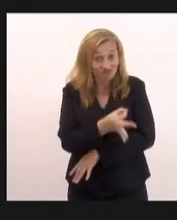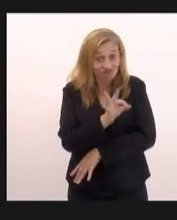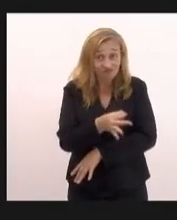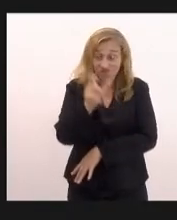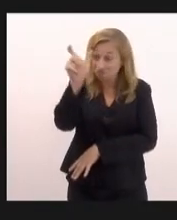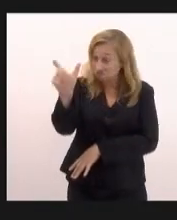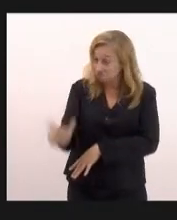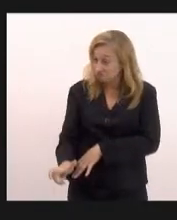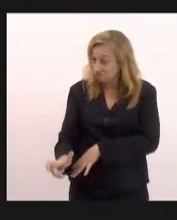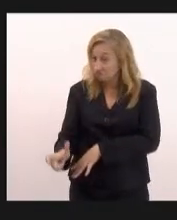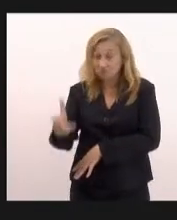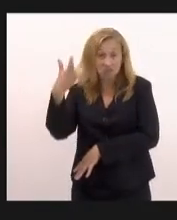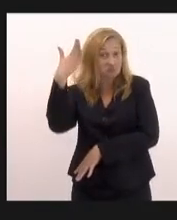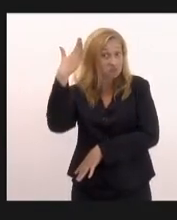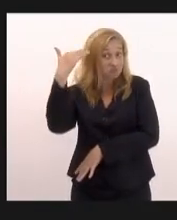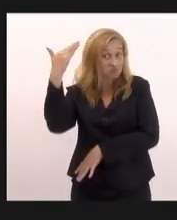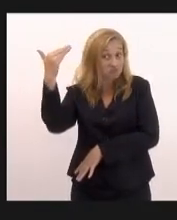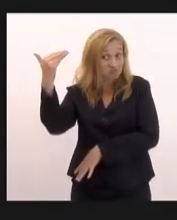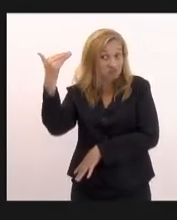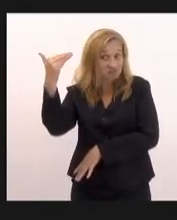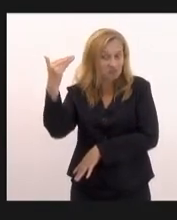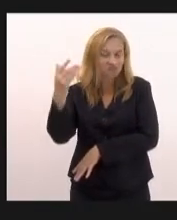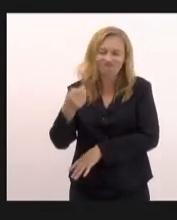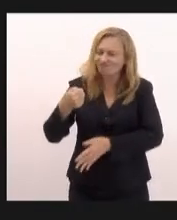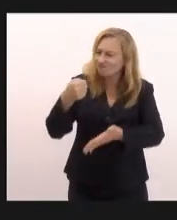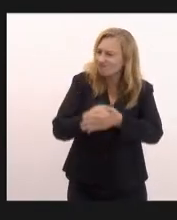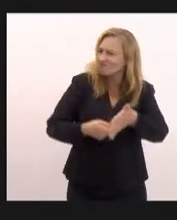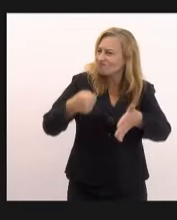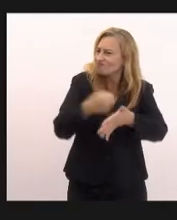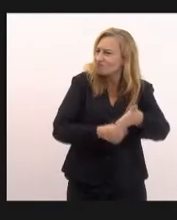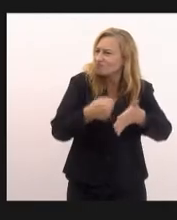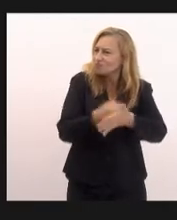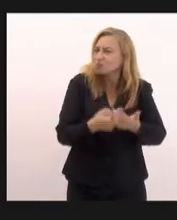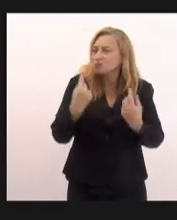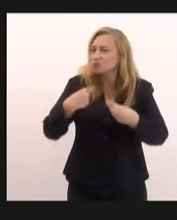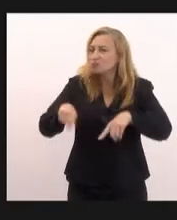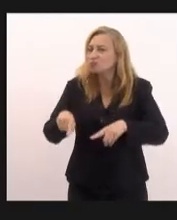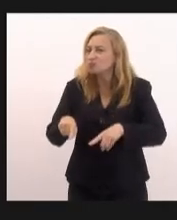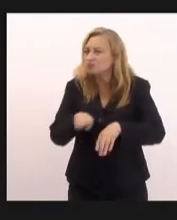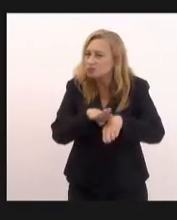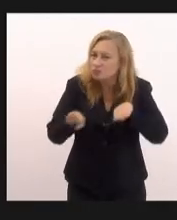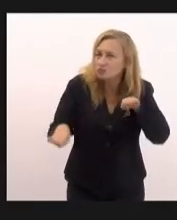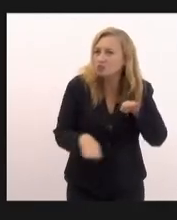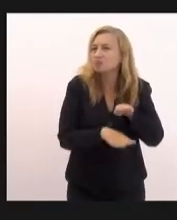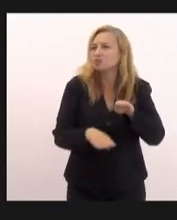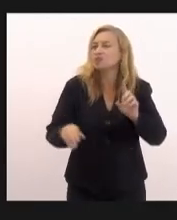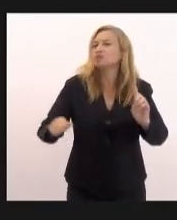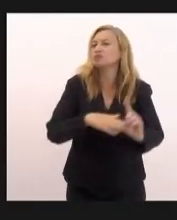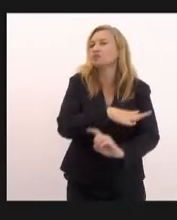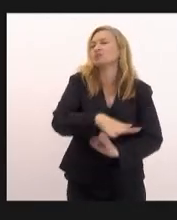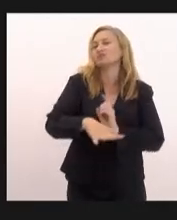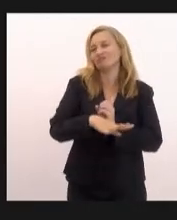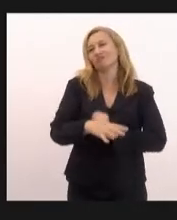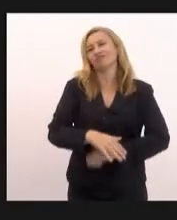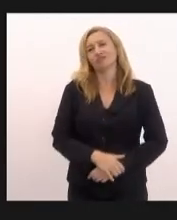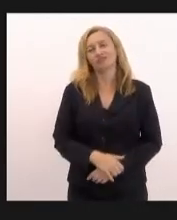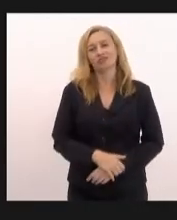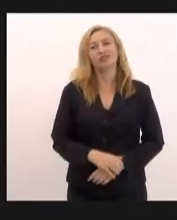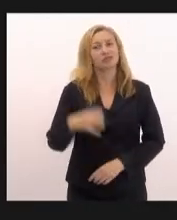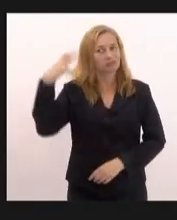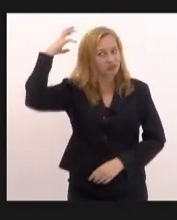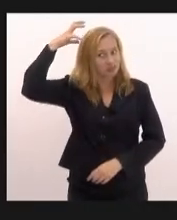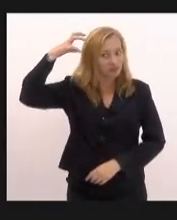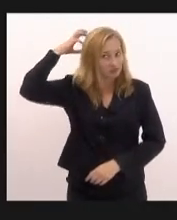figura simbólica na luta contra as desigualdades sociais, Marielle